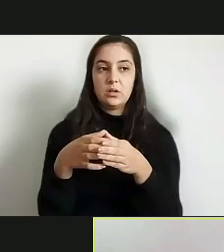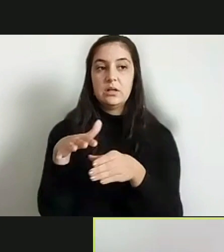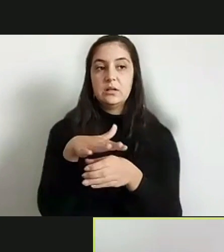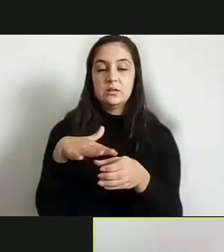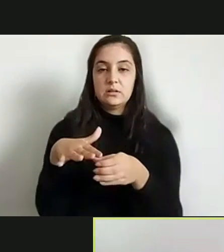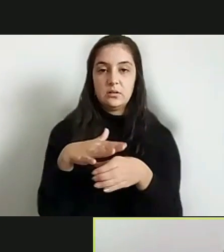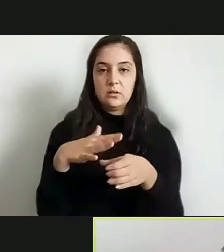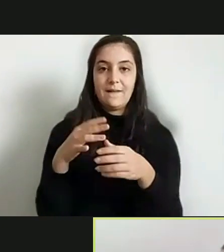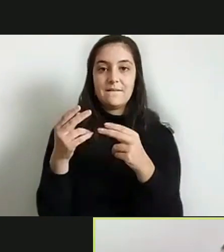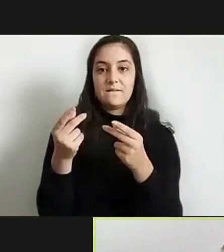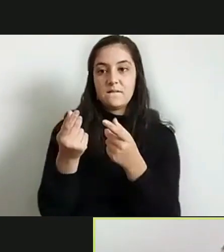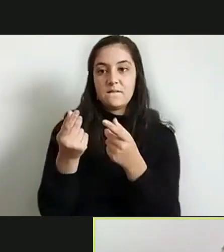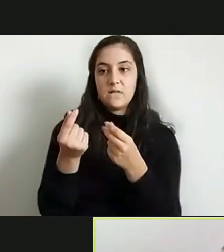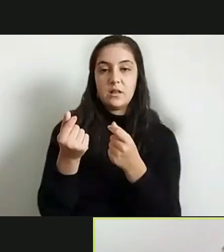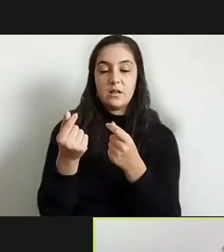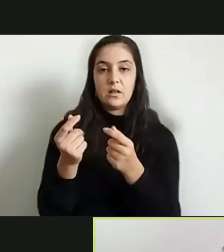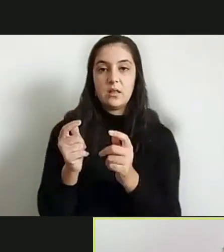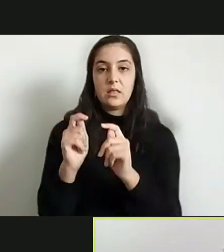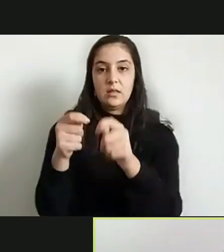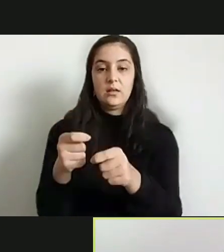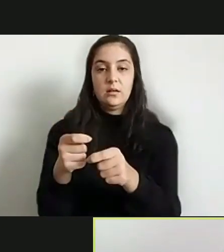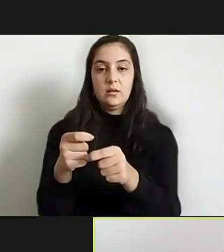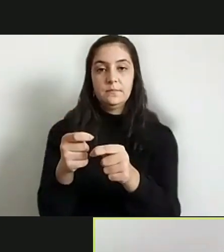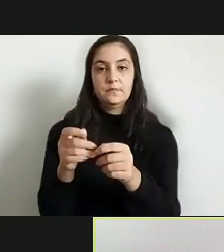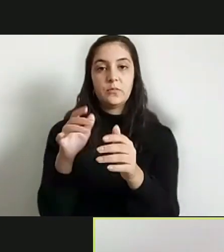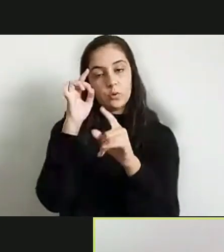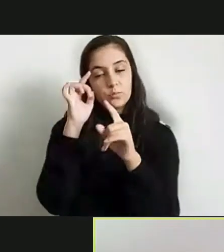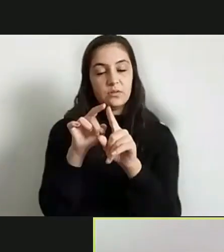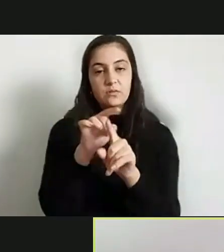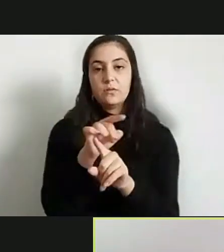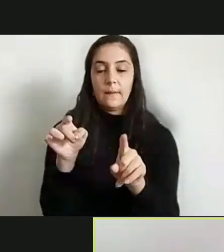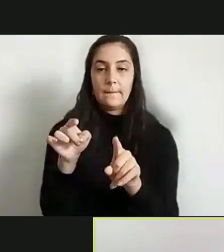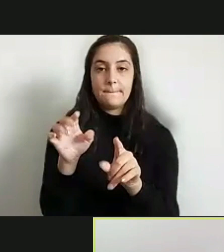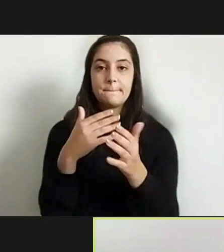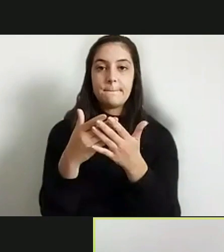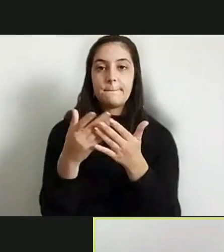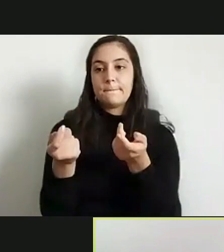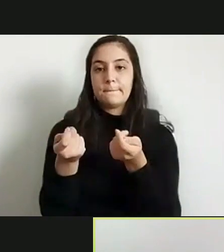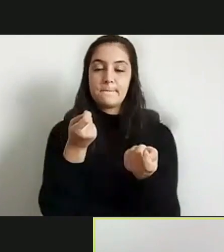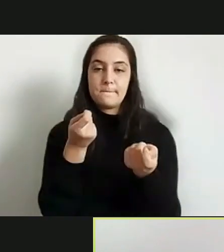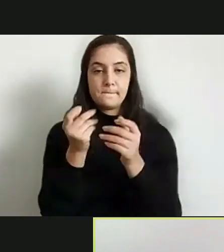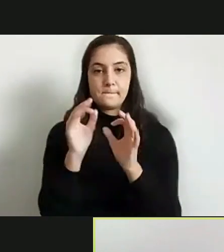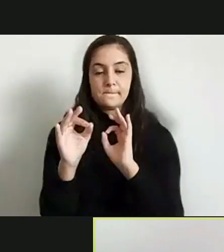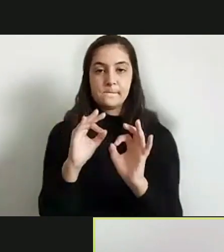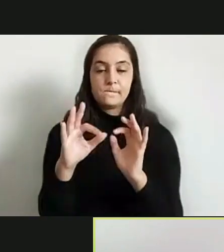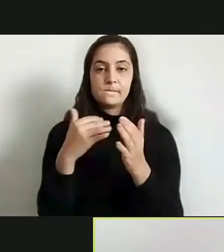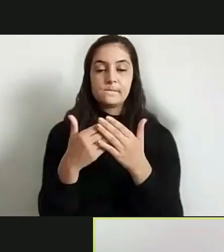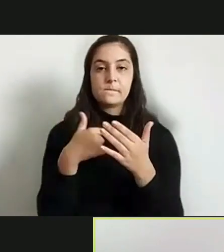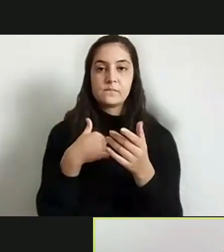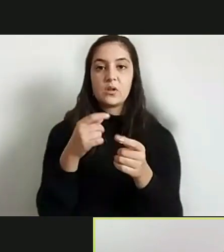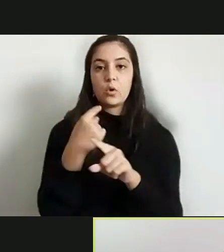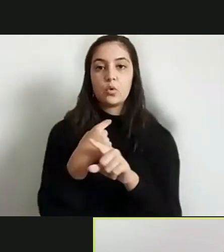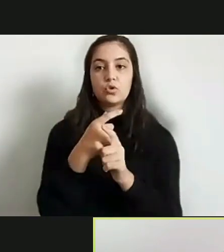administração financia a auto-organização de cidadãos e cidadãs para que eles organizadamente sejam agentes de mudança nas